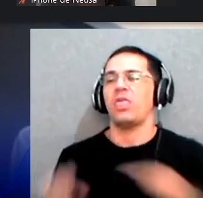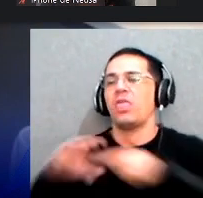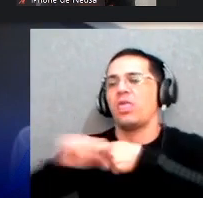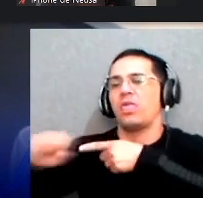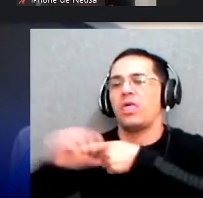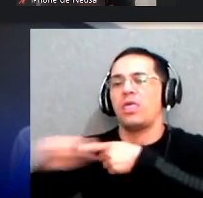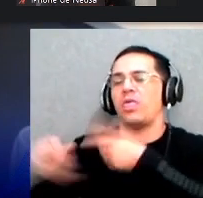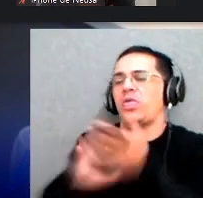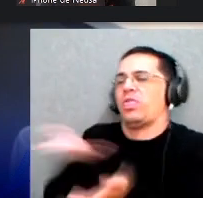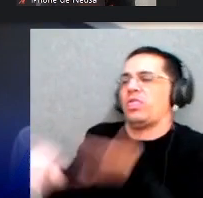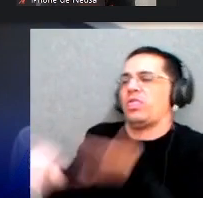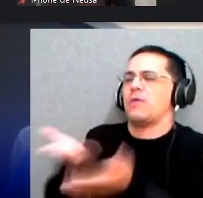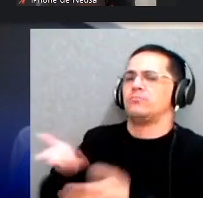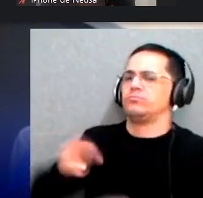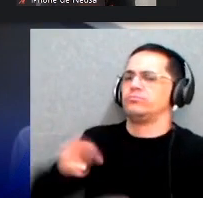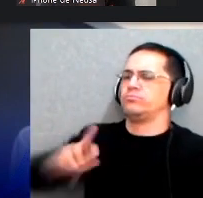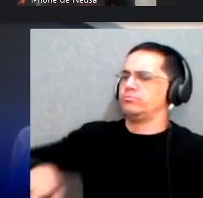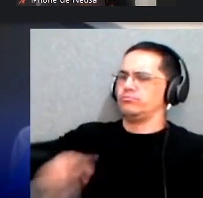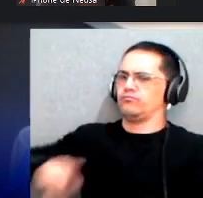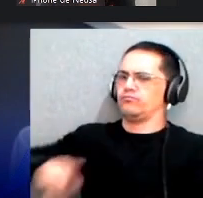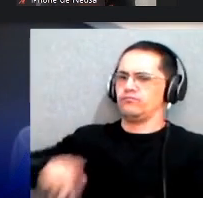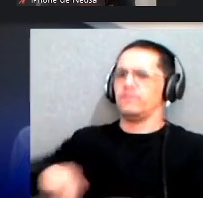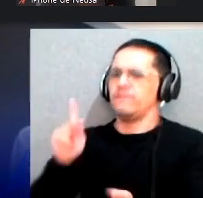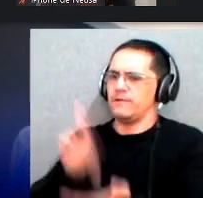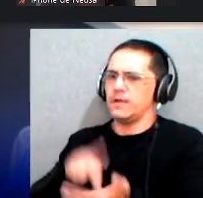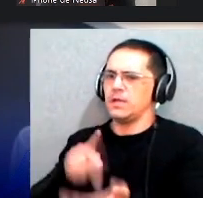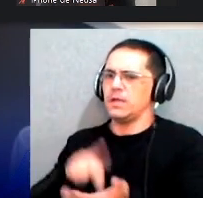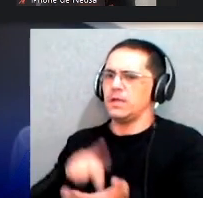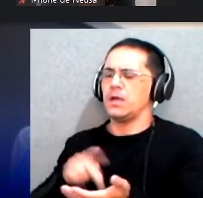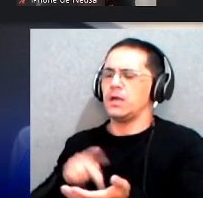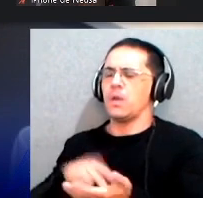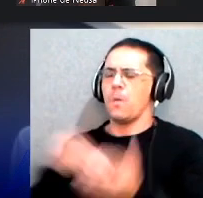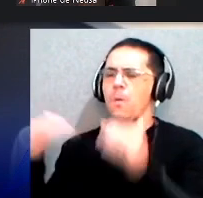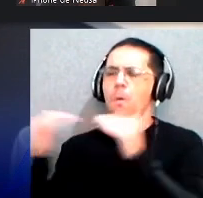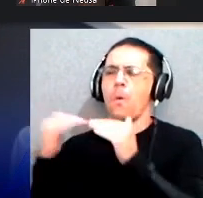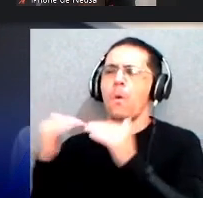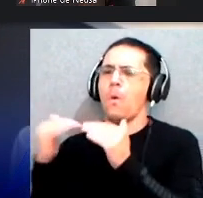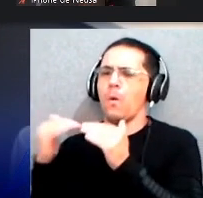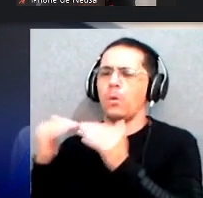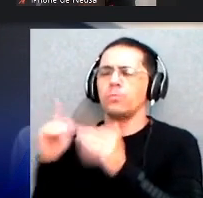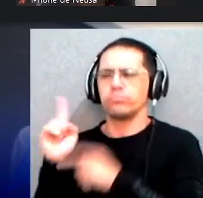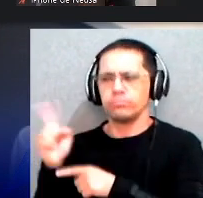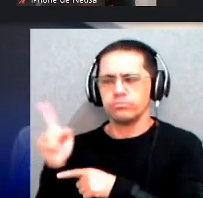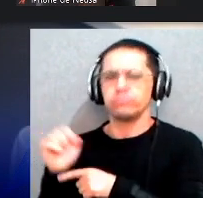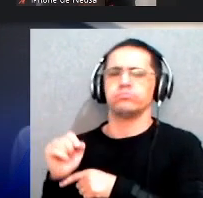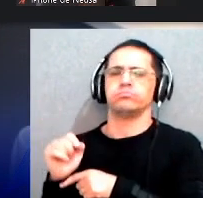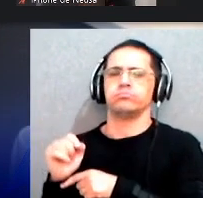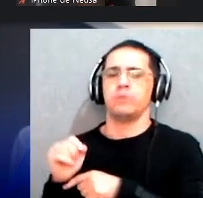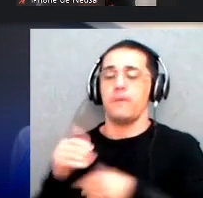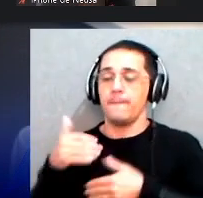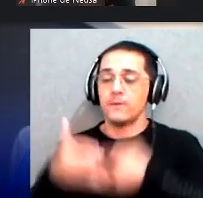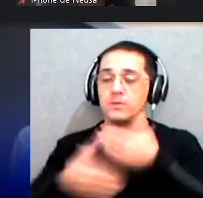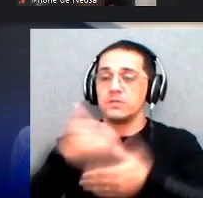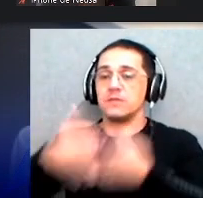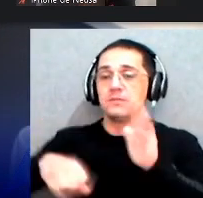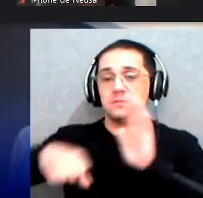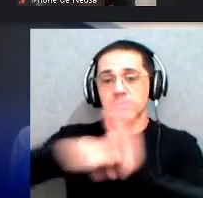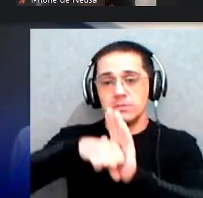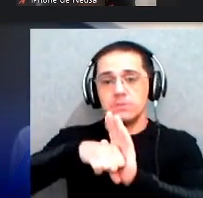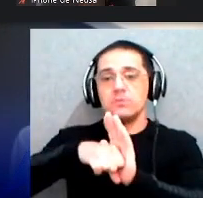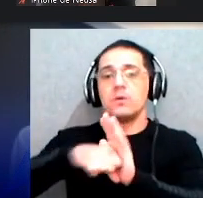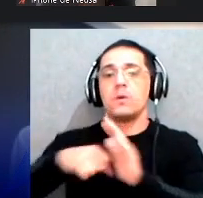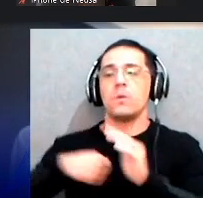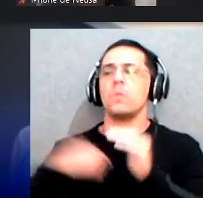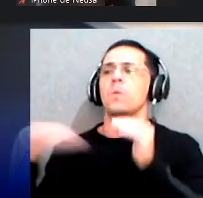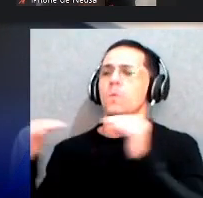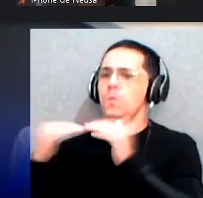A gente tem uma afinidade na forma de ver o processo penal. Poderia não ter, mas temos. Então, eu concordo integralmente com a fala